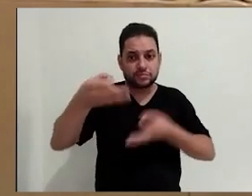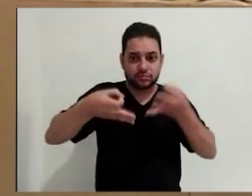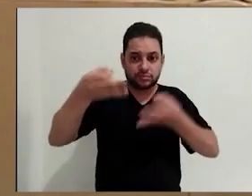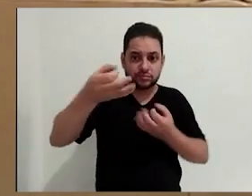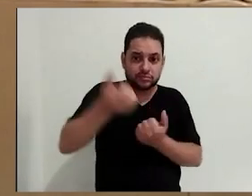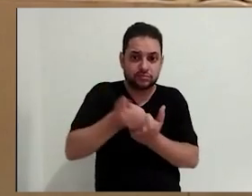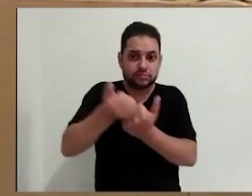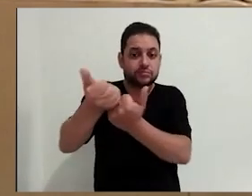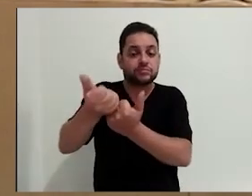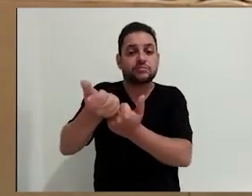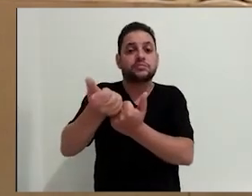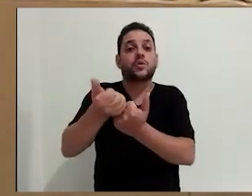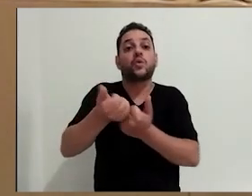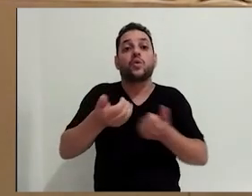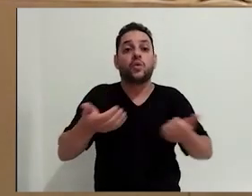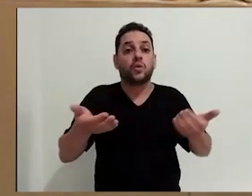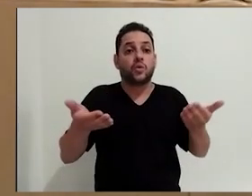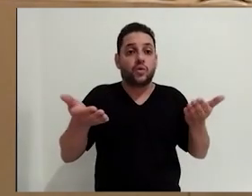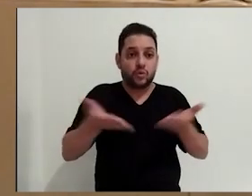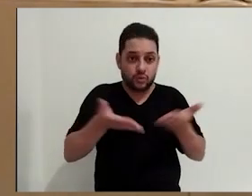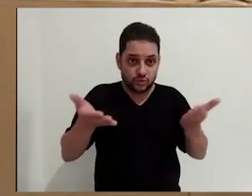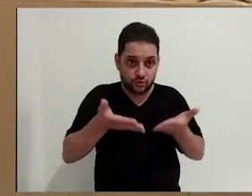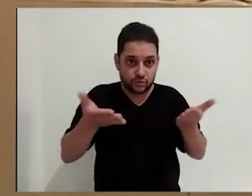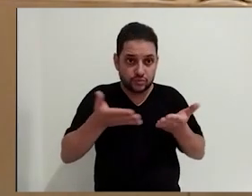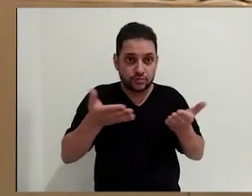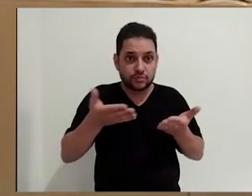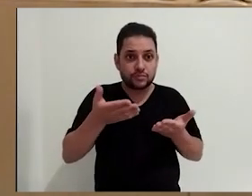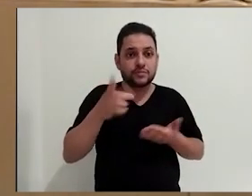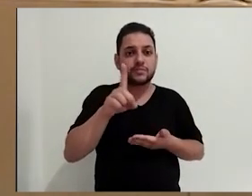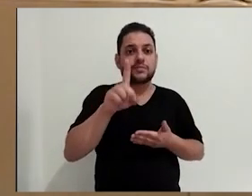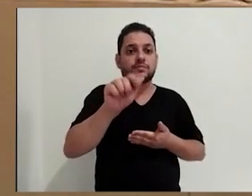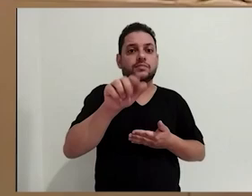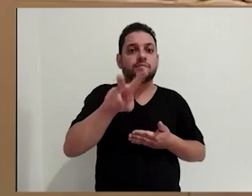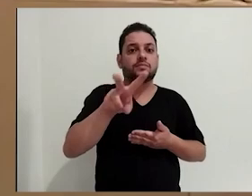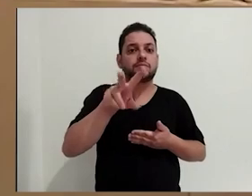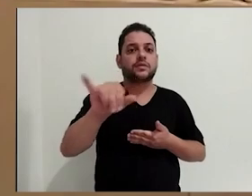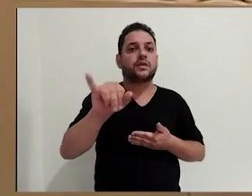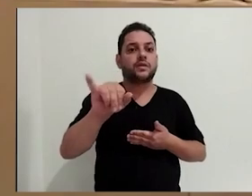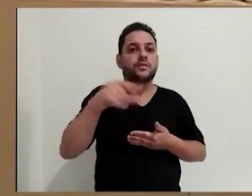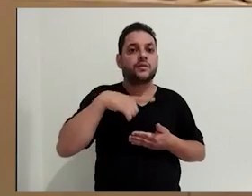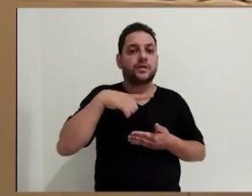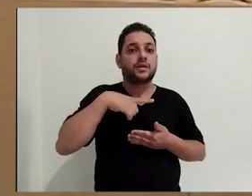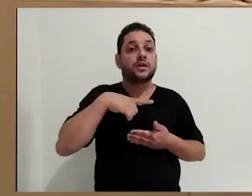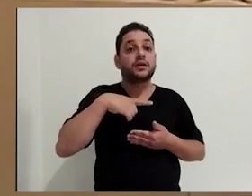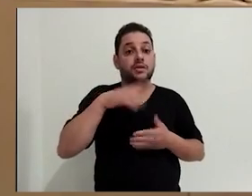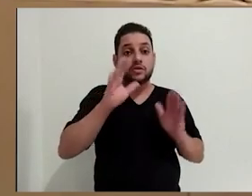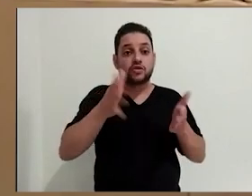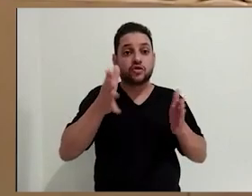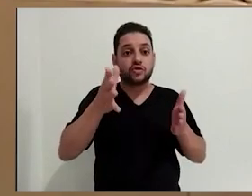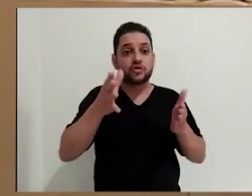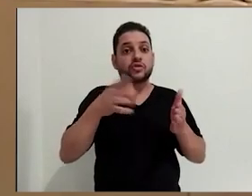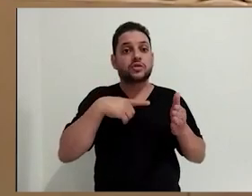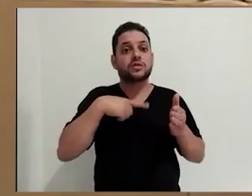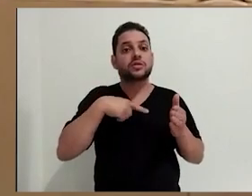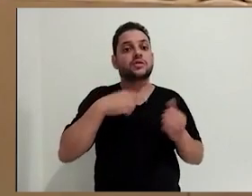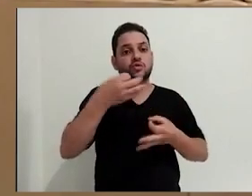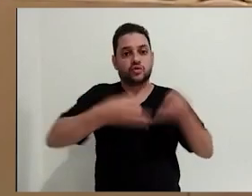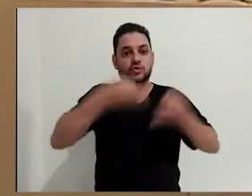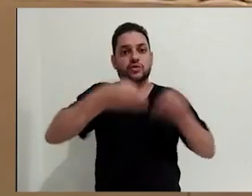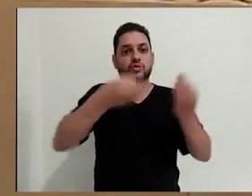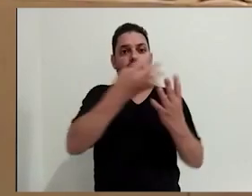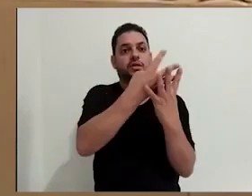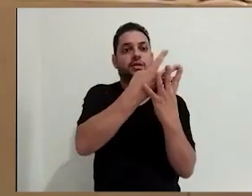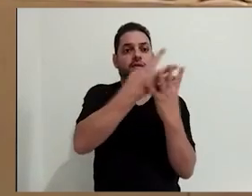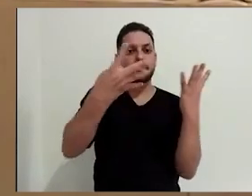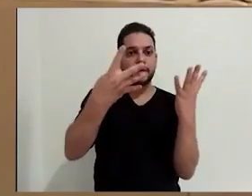judicial, hoje me parece que o Davi da AGES já implementou isso, Já que cada, implementou? cada juiz tem uma tabela pré-determinada,